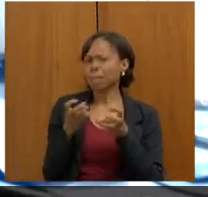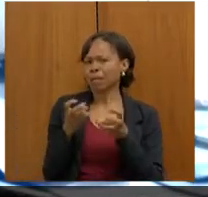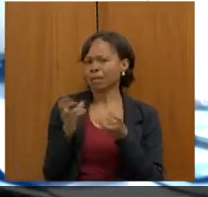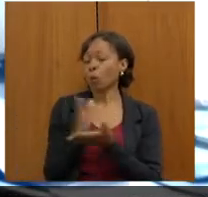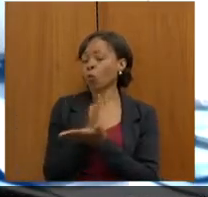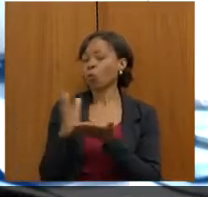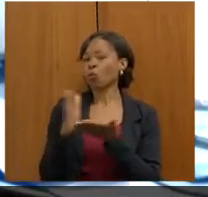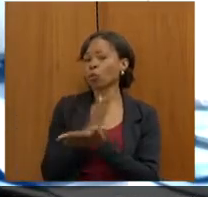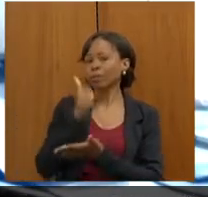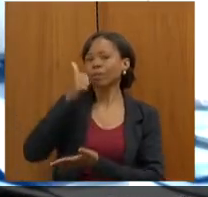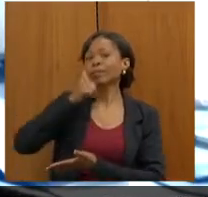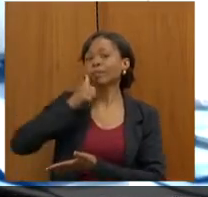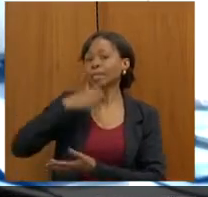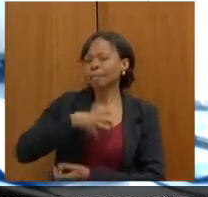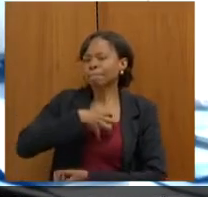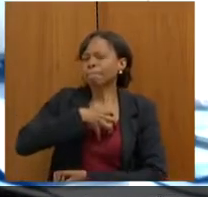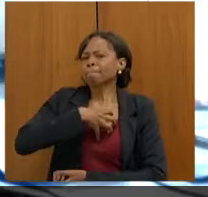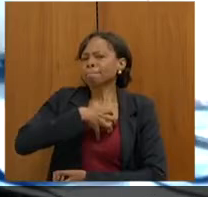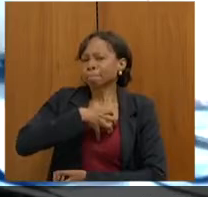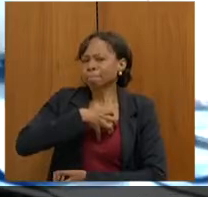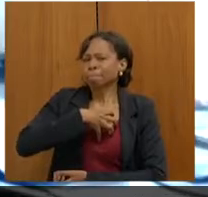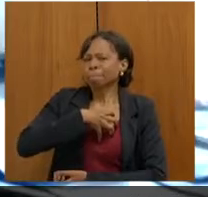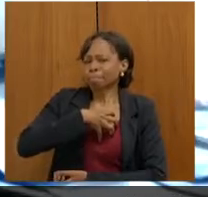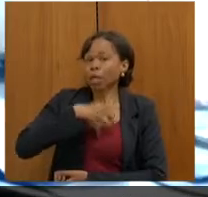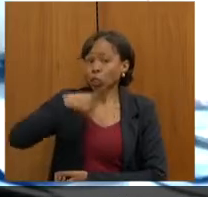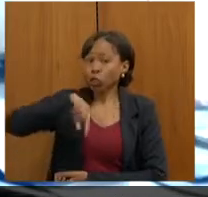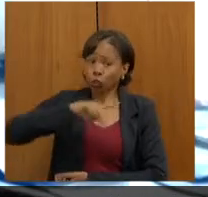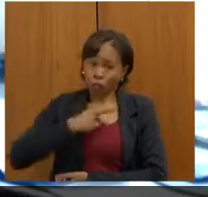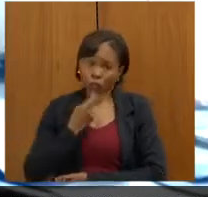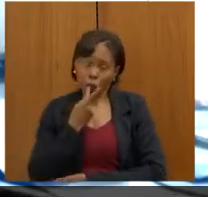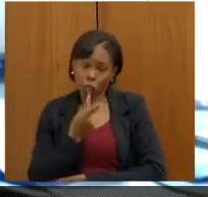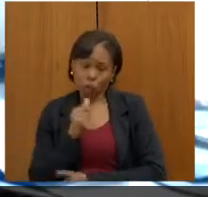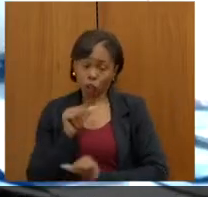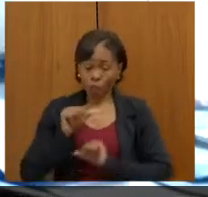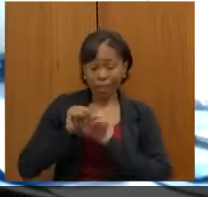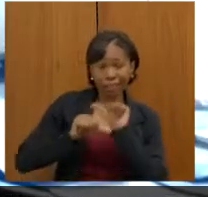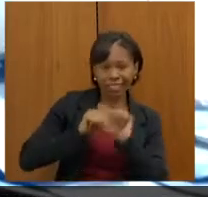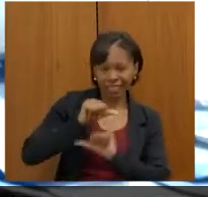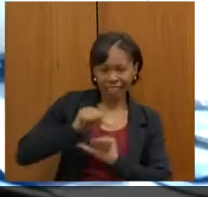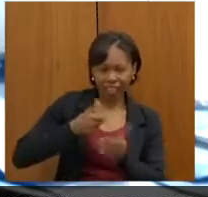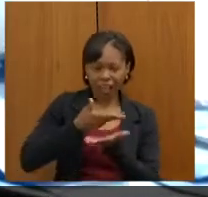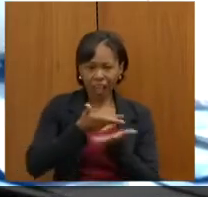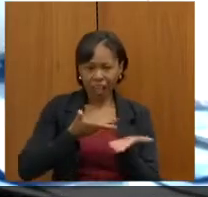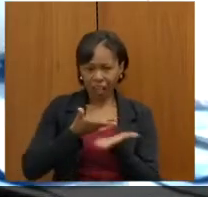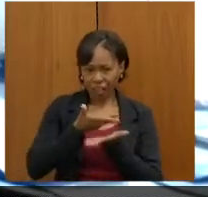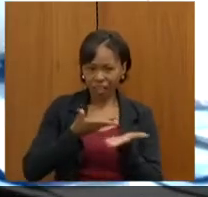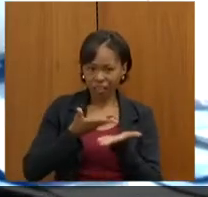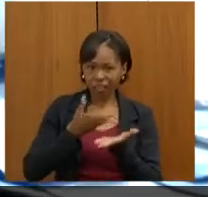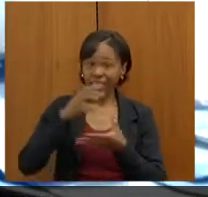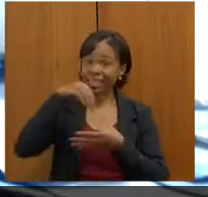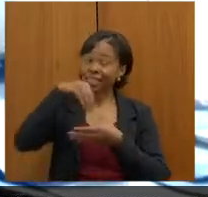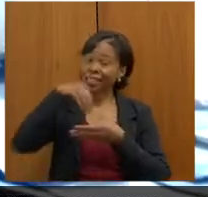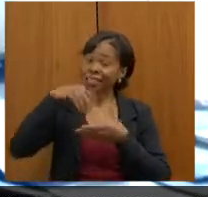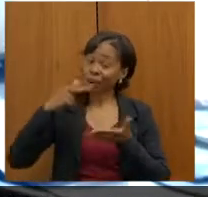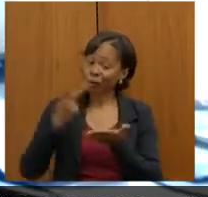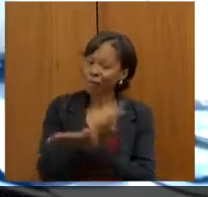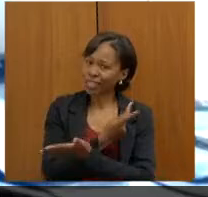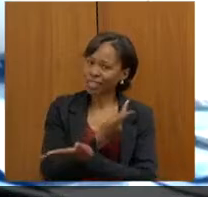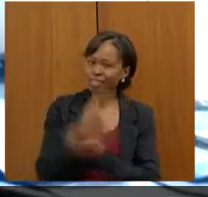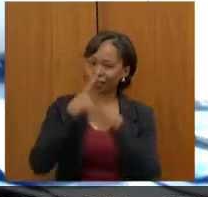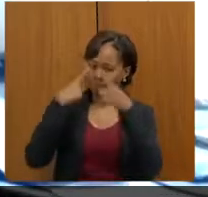mulheres estão experimentando quando a gente tá falando reconciliação e restauração em situação de violência doméstica